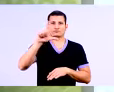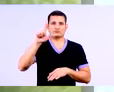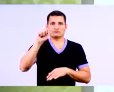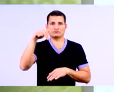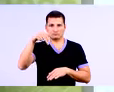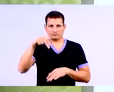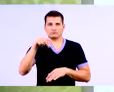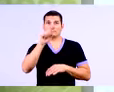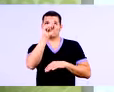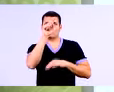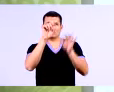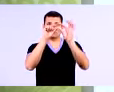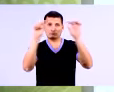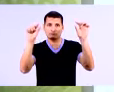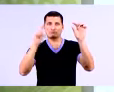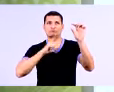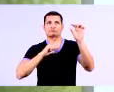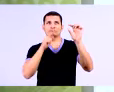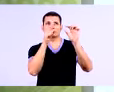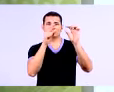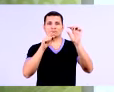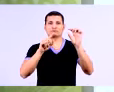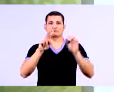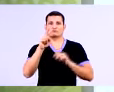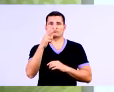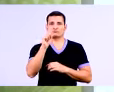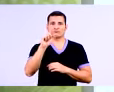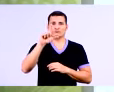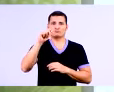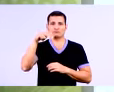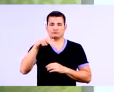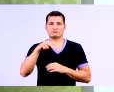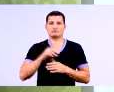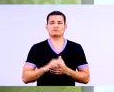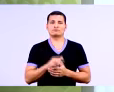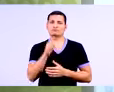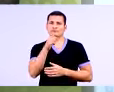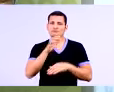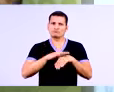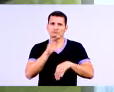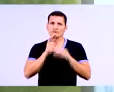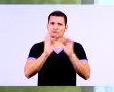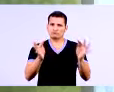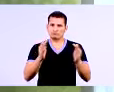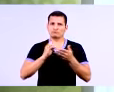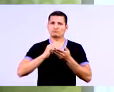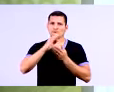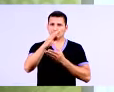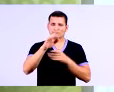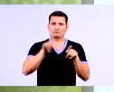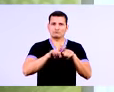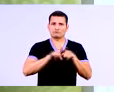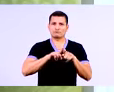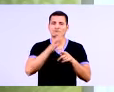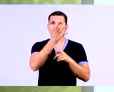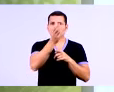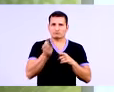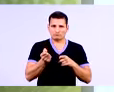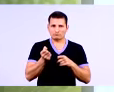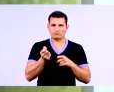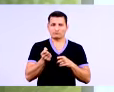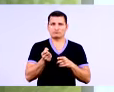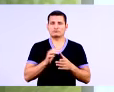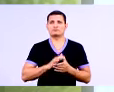Alan Machado. Qual é a vantagem? Ele é mais simplificado para enviar e para receber.